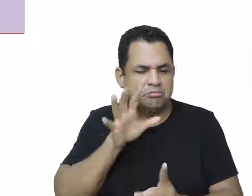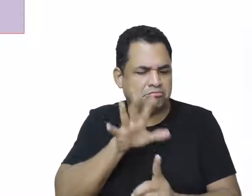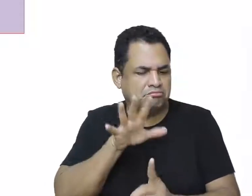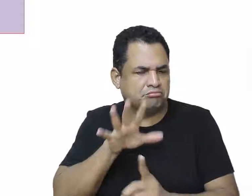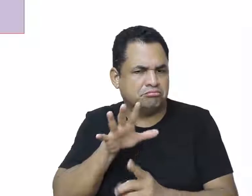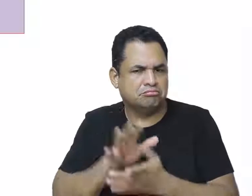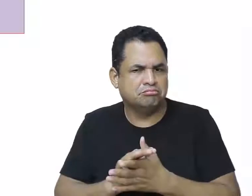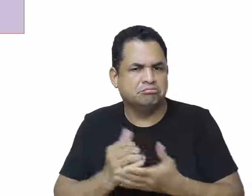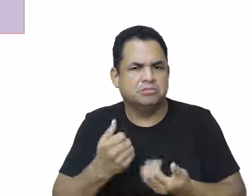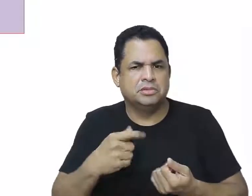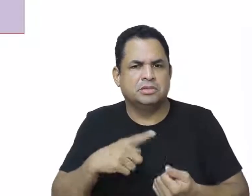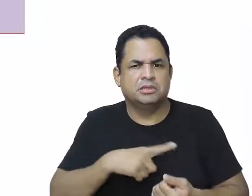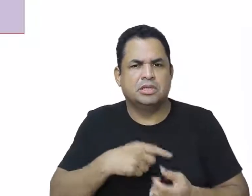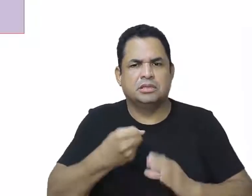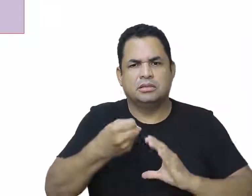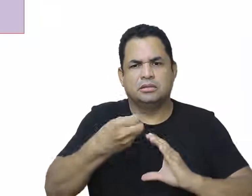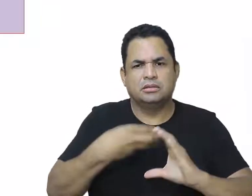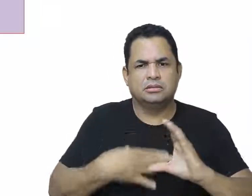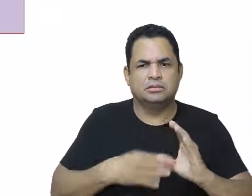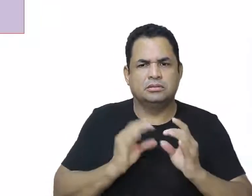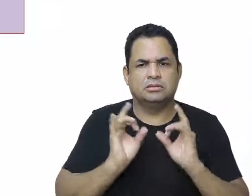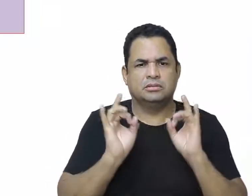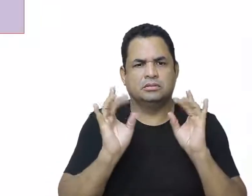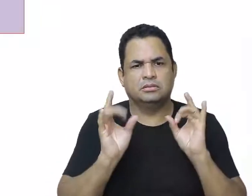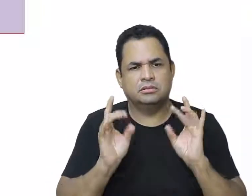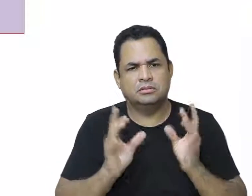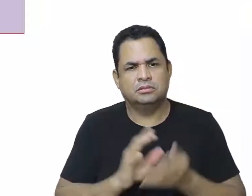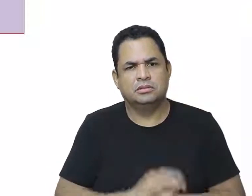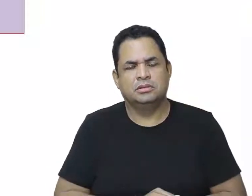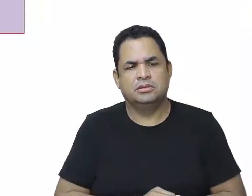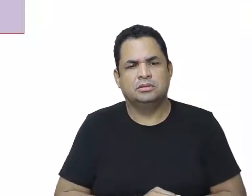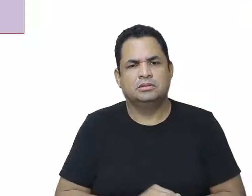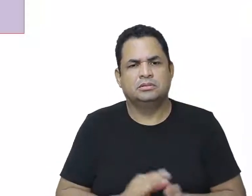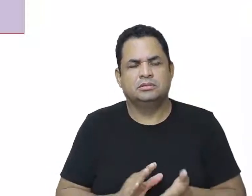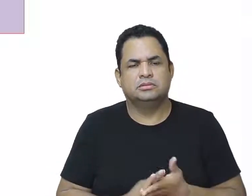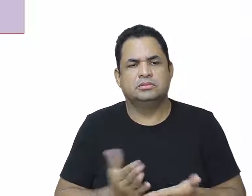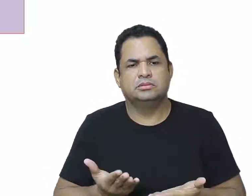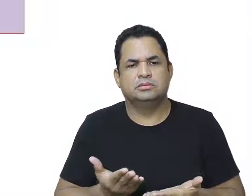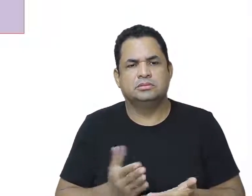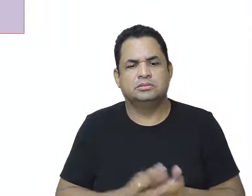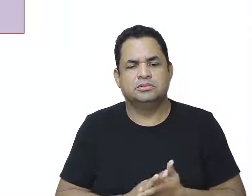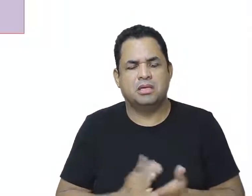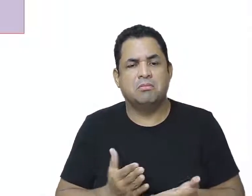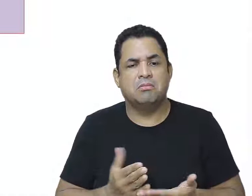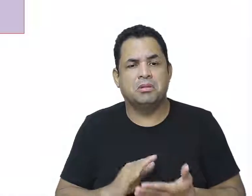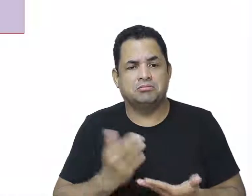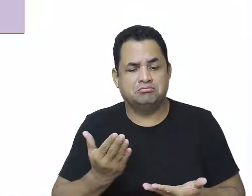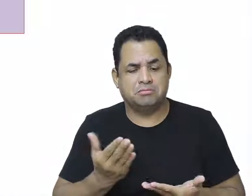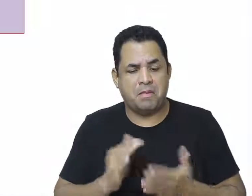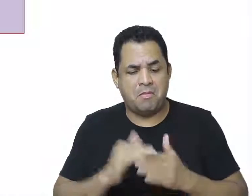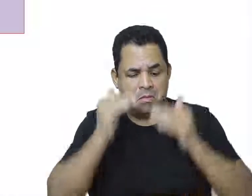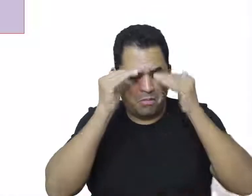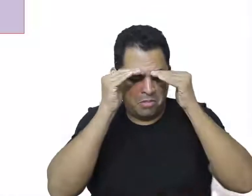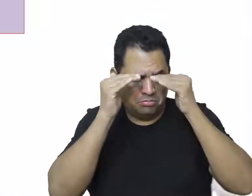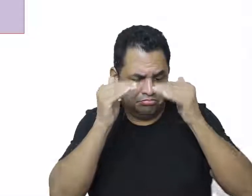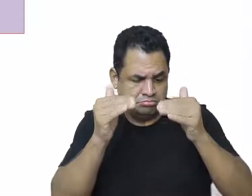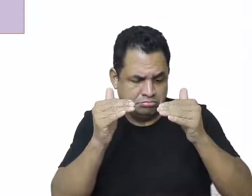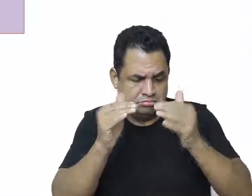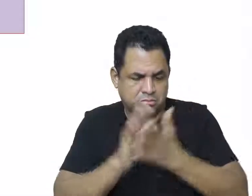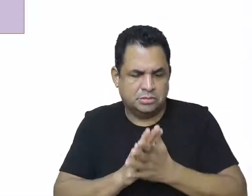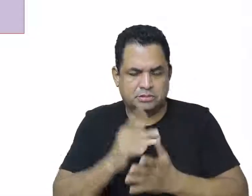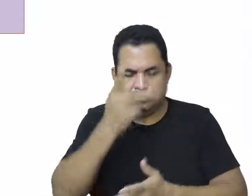dominação, ela possui uma característica muito especial, ou ela é muito merecedora da obediência das